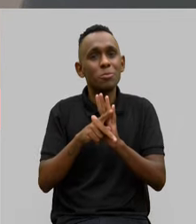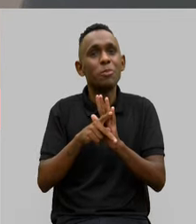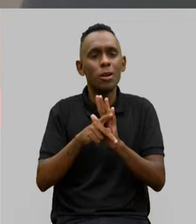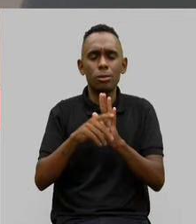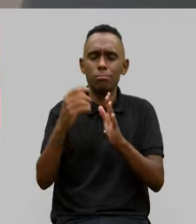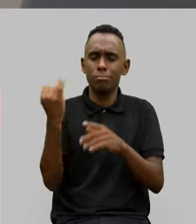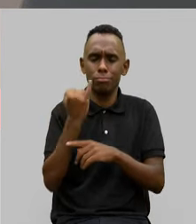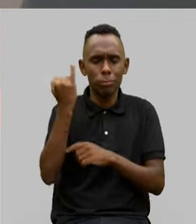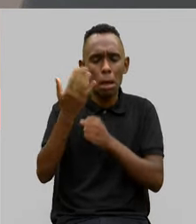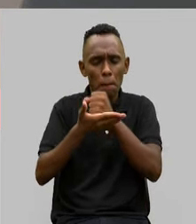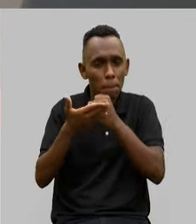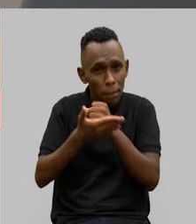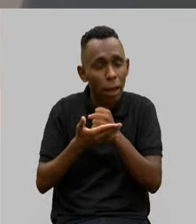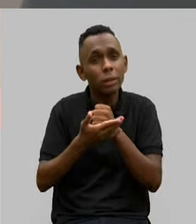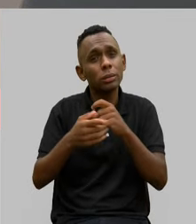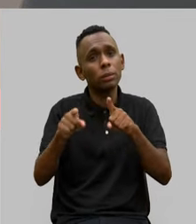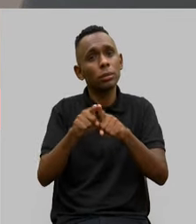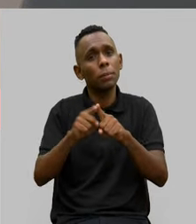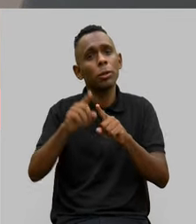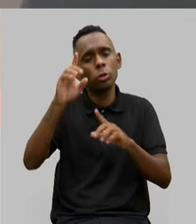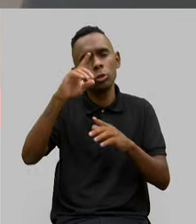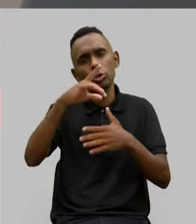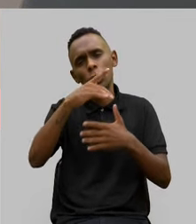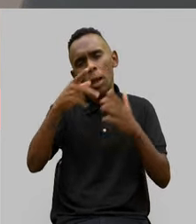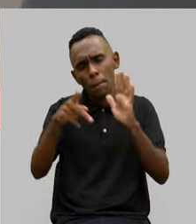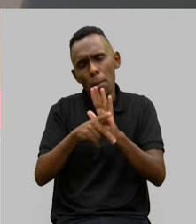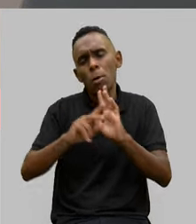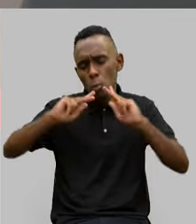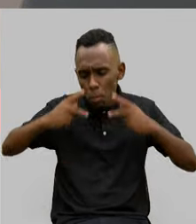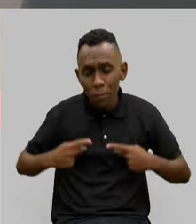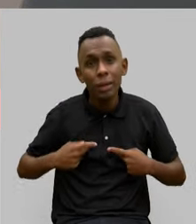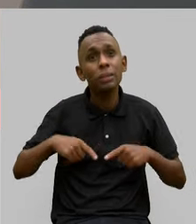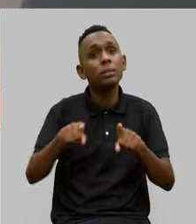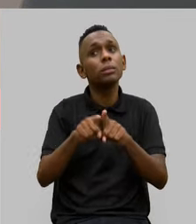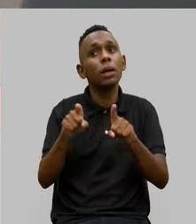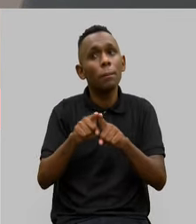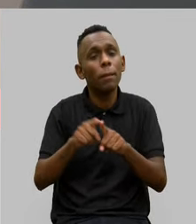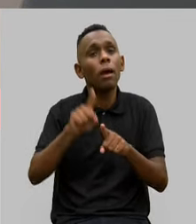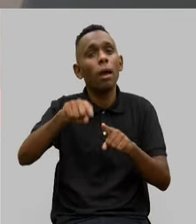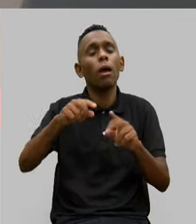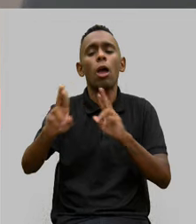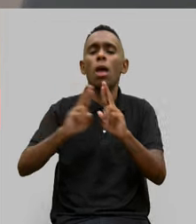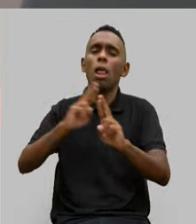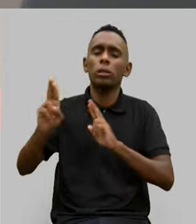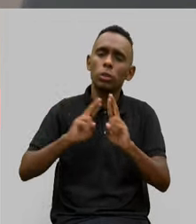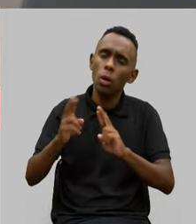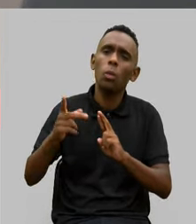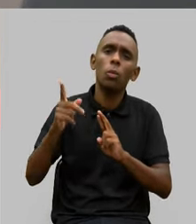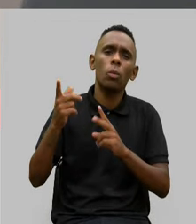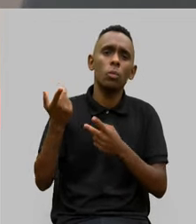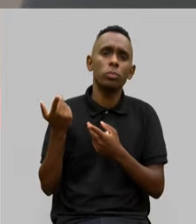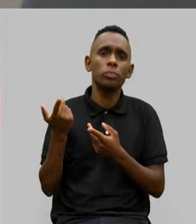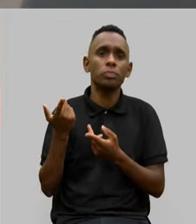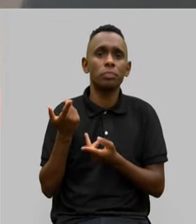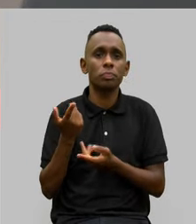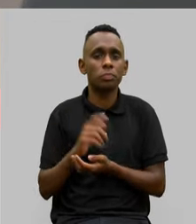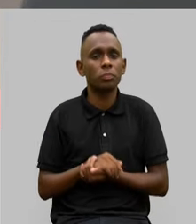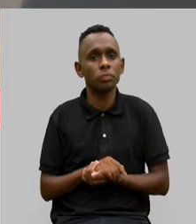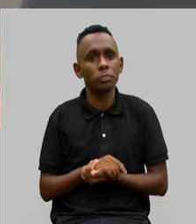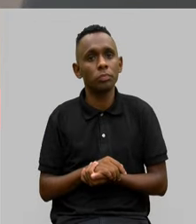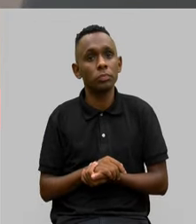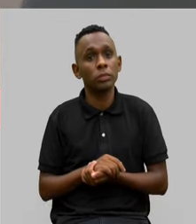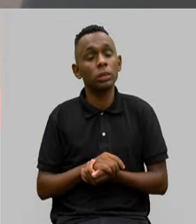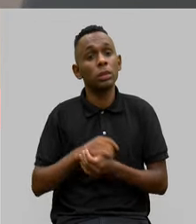fundamental assim como a dignidade da pessoa humana e também com relação a